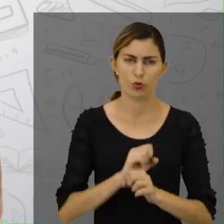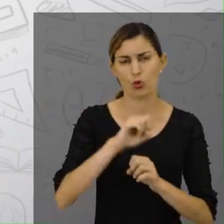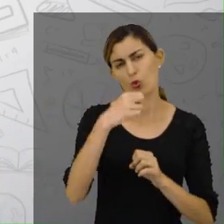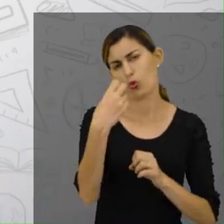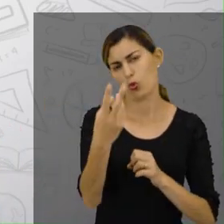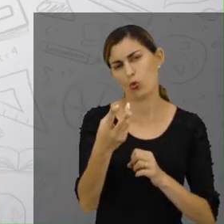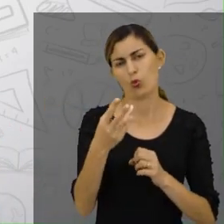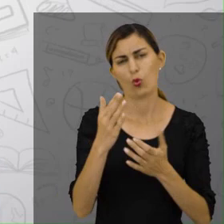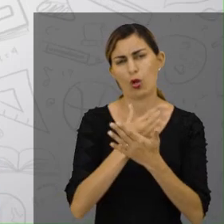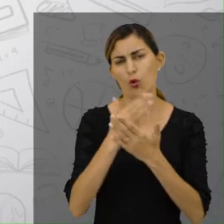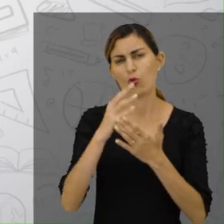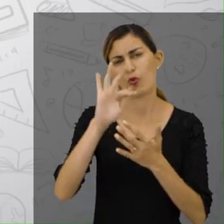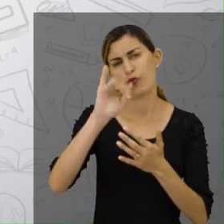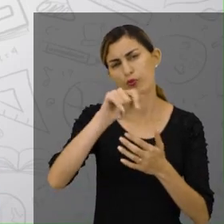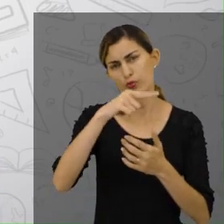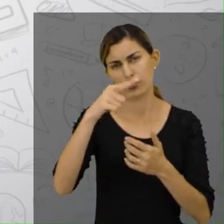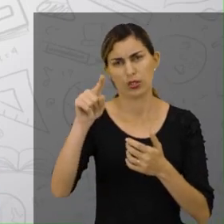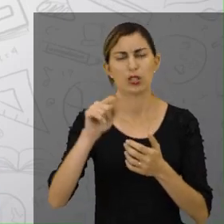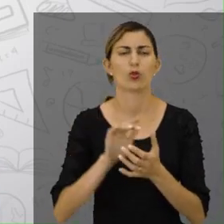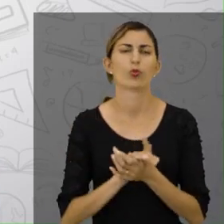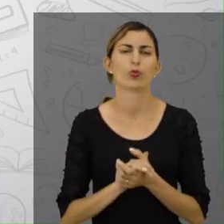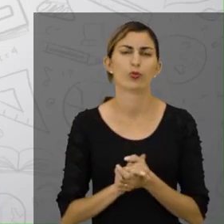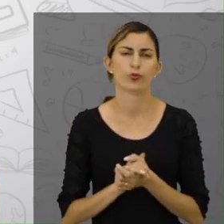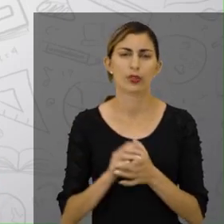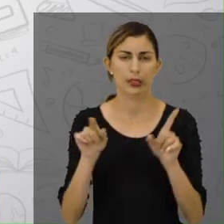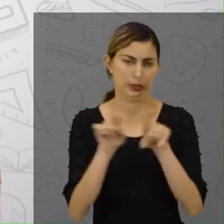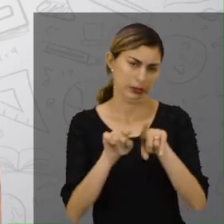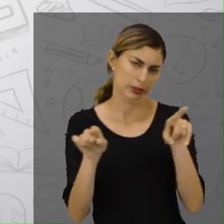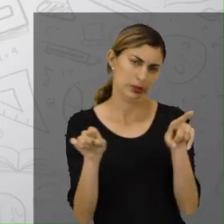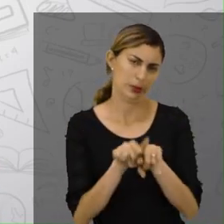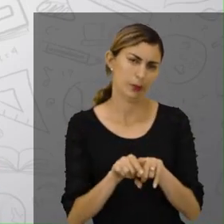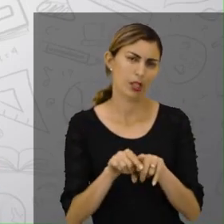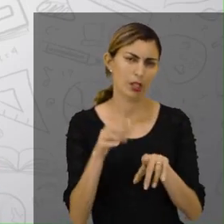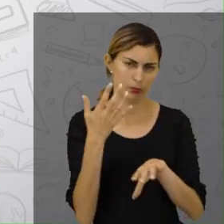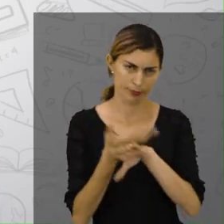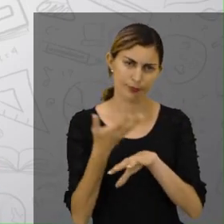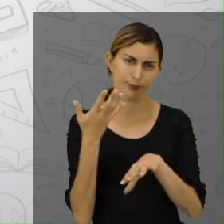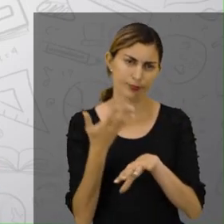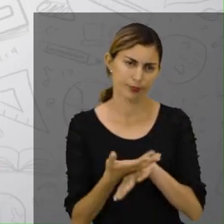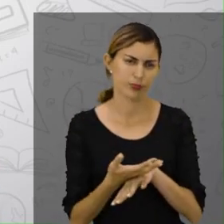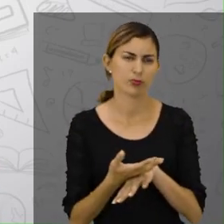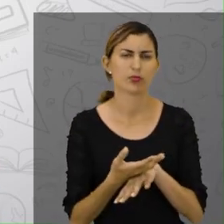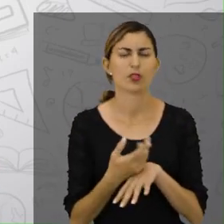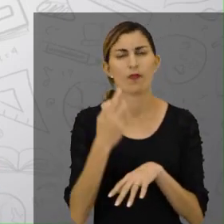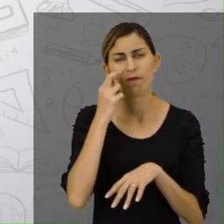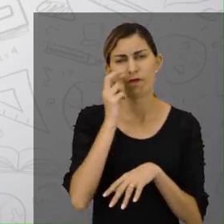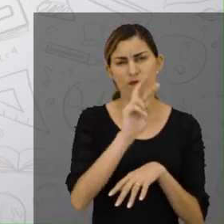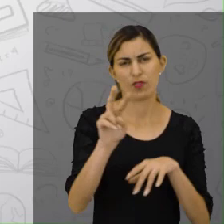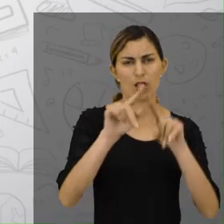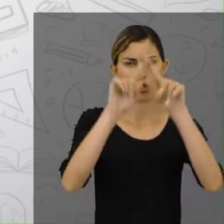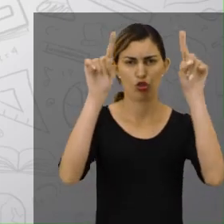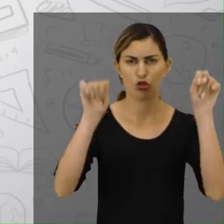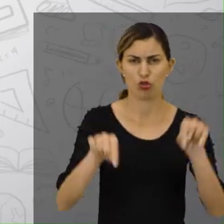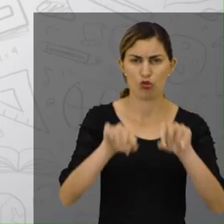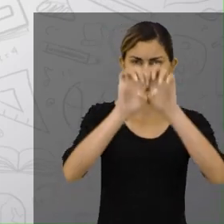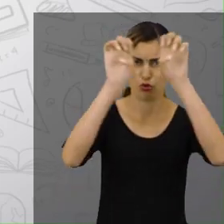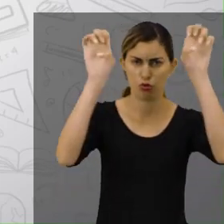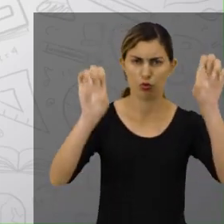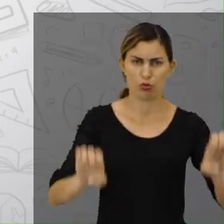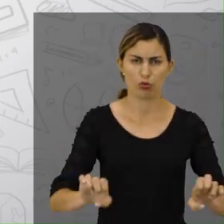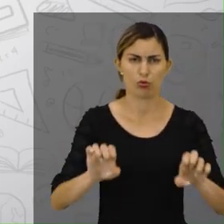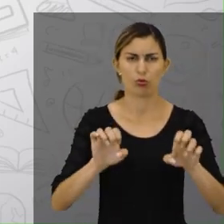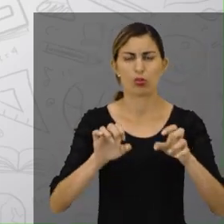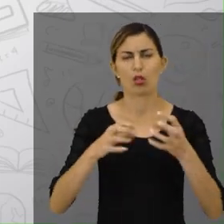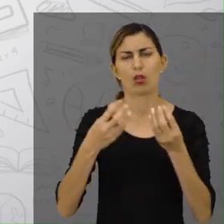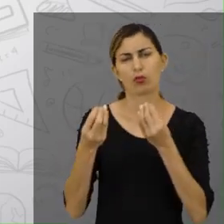ou empregar algumas funções. Também nesta competência, veremos as estruturas de